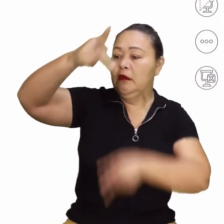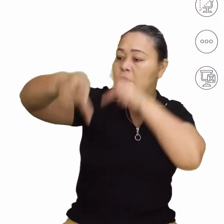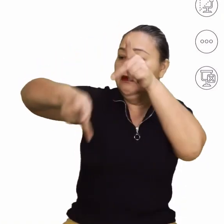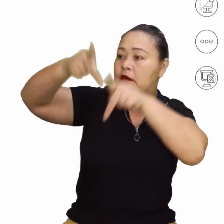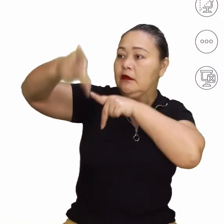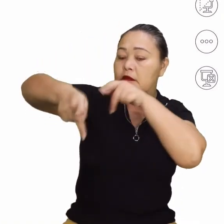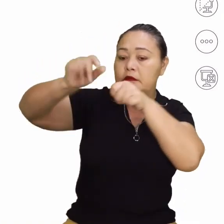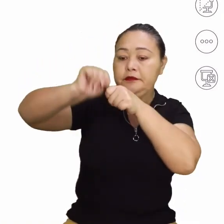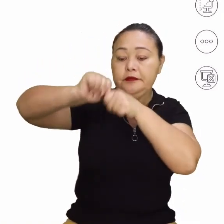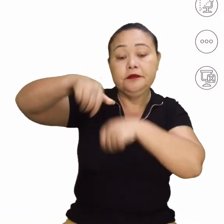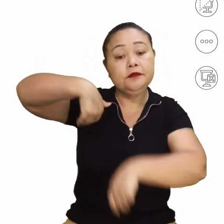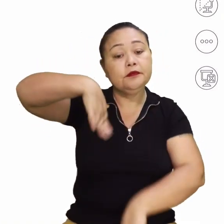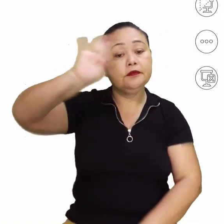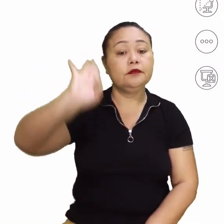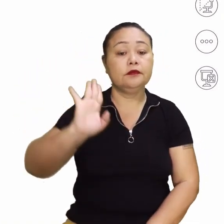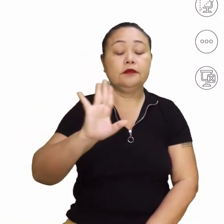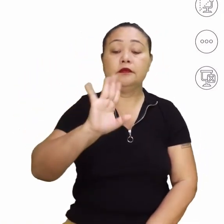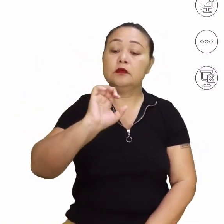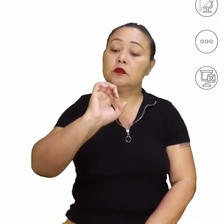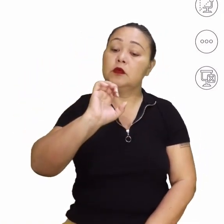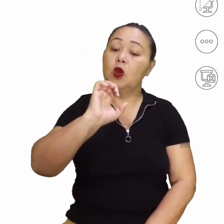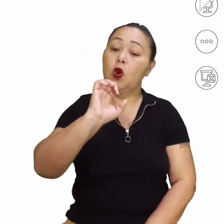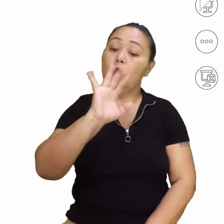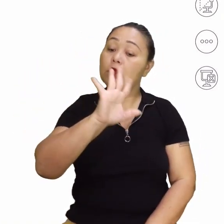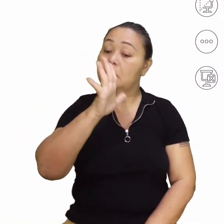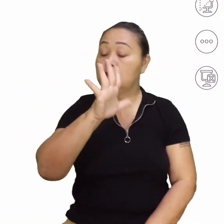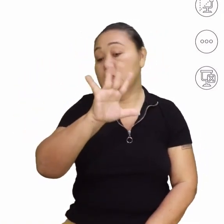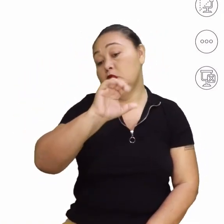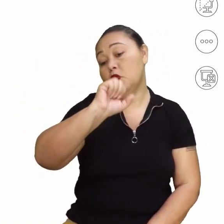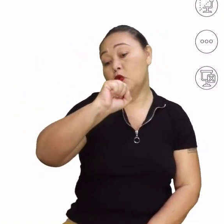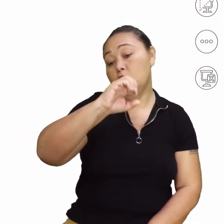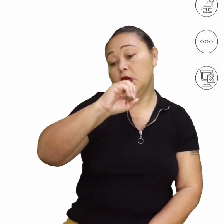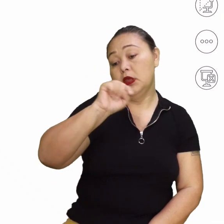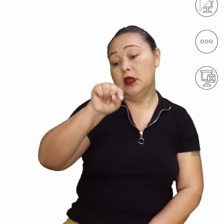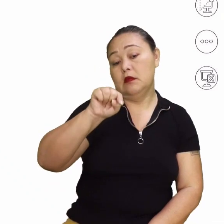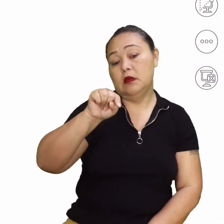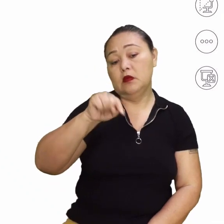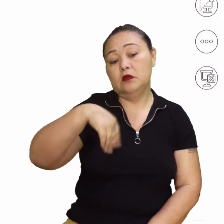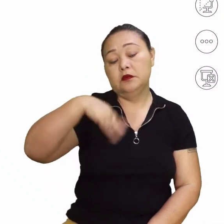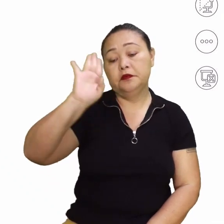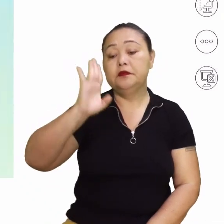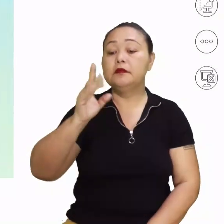uma população que tem mais de 80 mil indígenas que